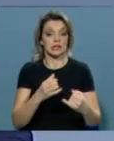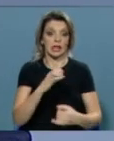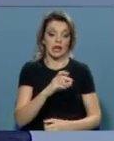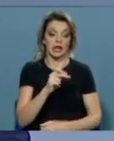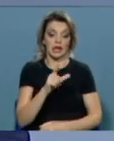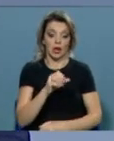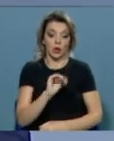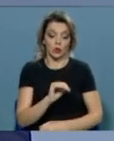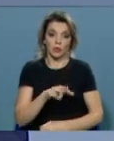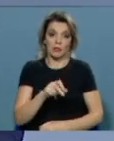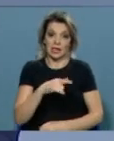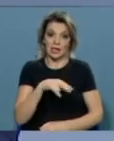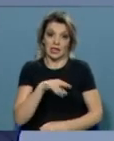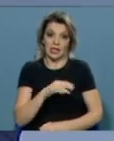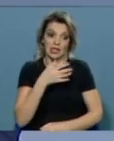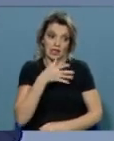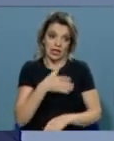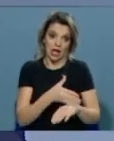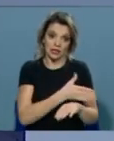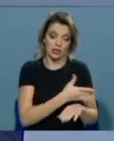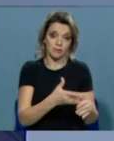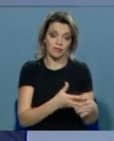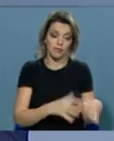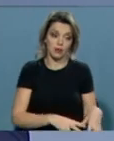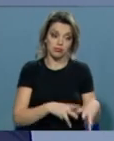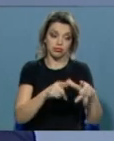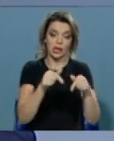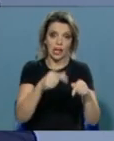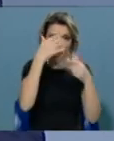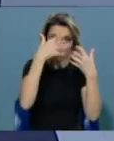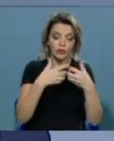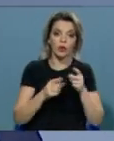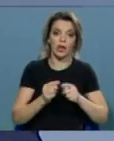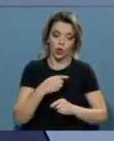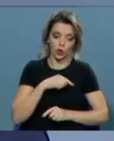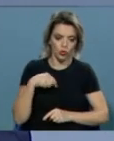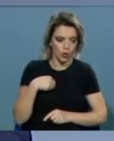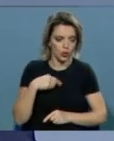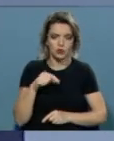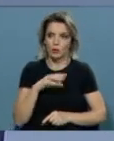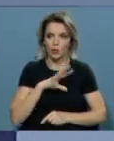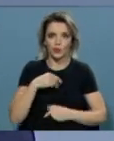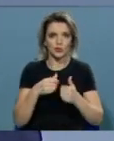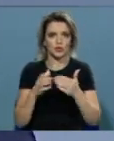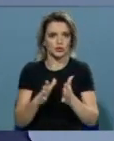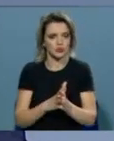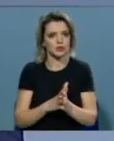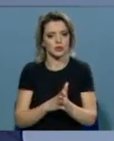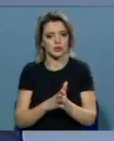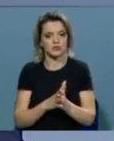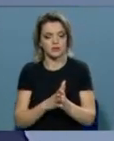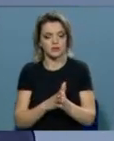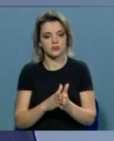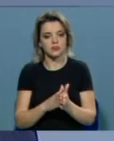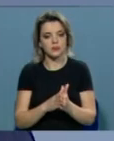martins de frio agora é recuperar recuperação e do sacado ficar aqui que é para nós que é para todo mundo menos para nós vamos falar